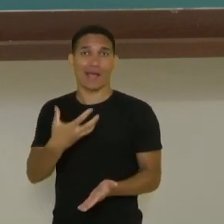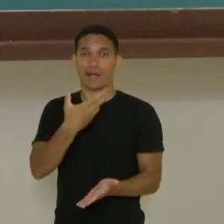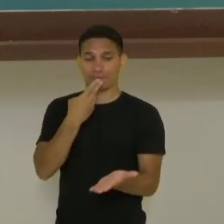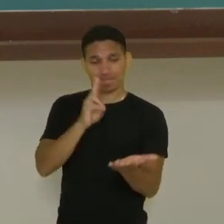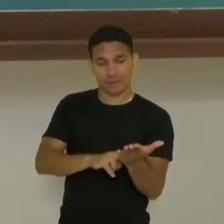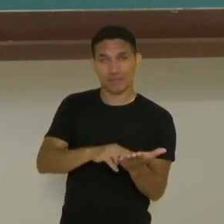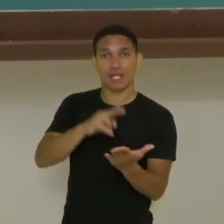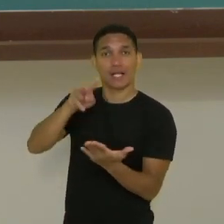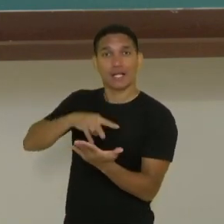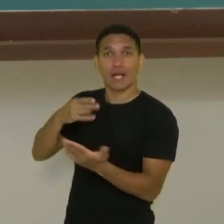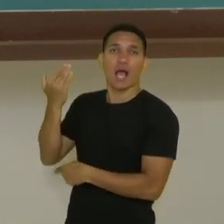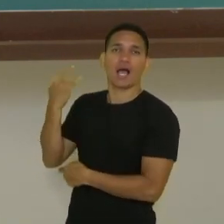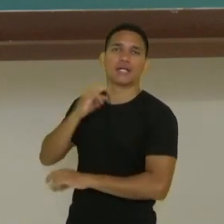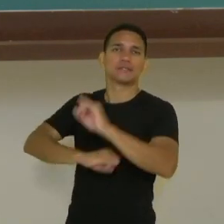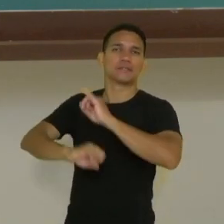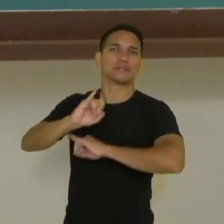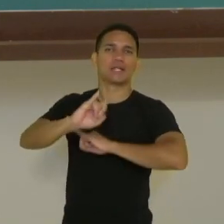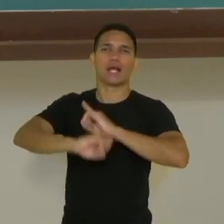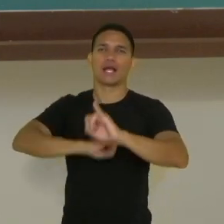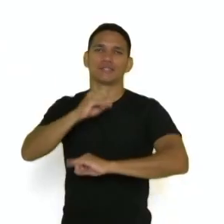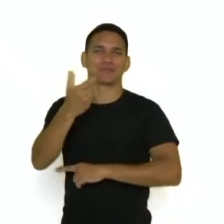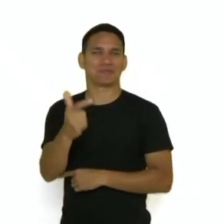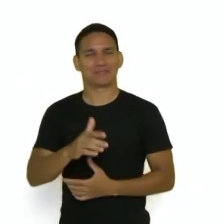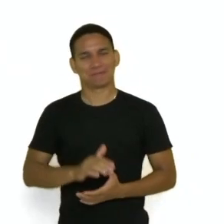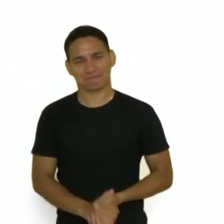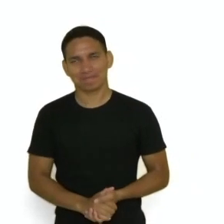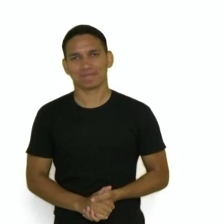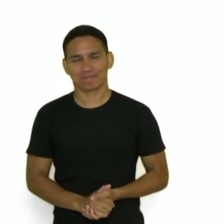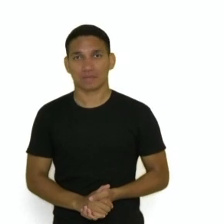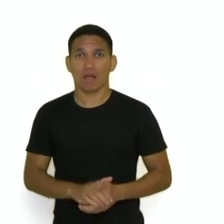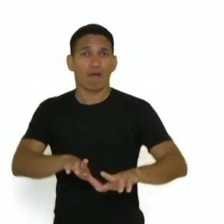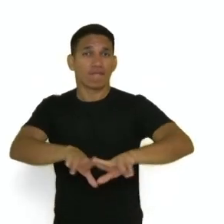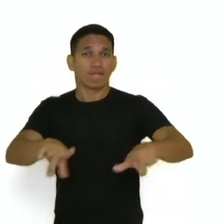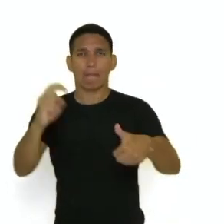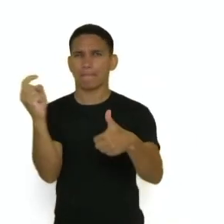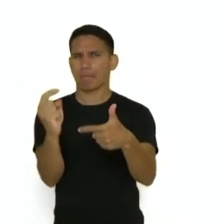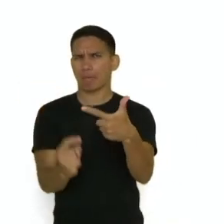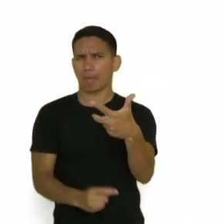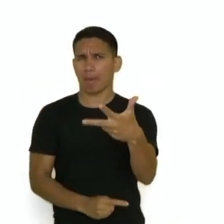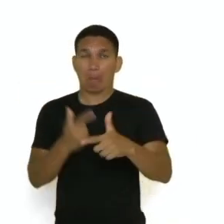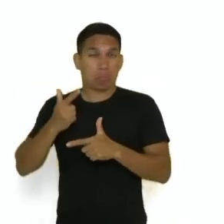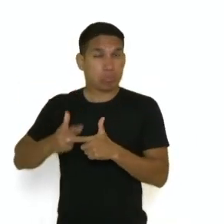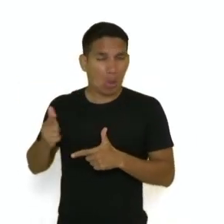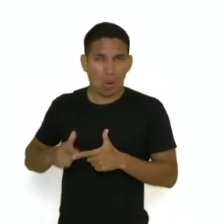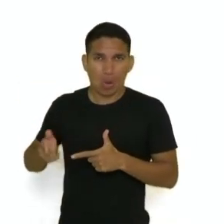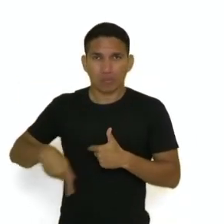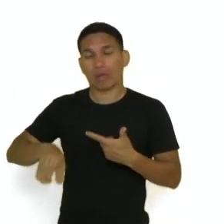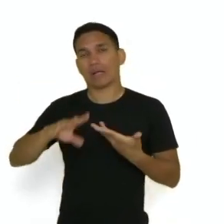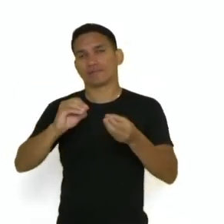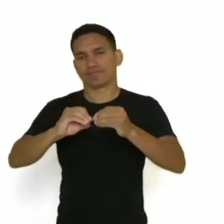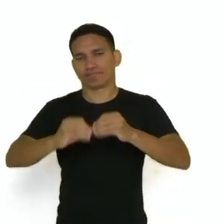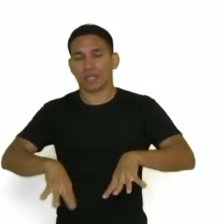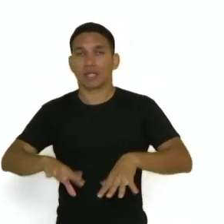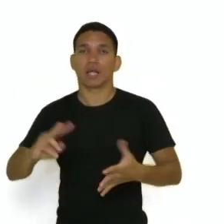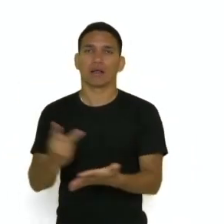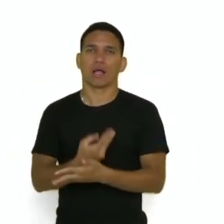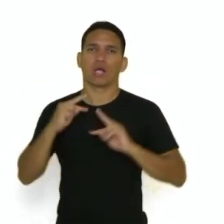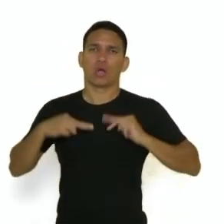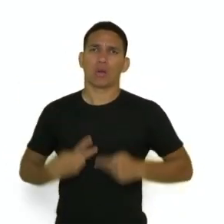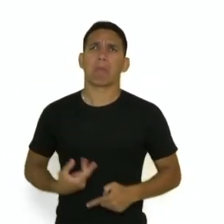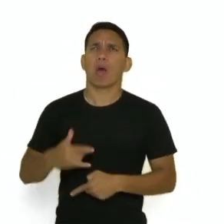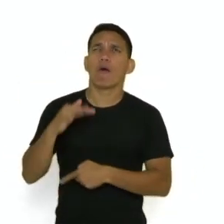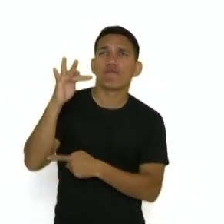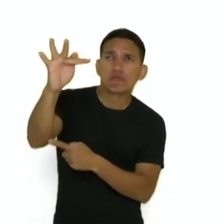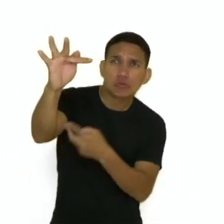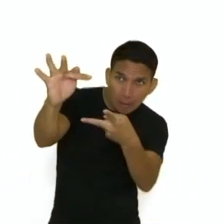leitor, quando não havia internet. Muitos dos males que afligem a humanidade e fazem entrever possibilidade de um futuro